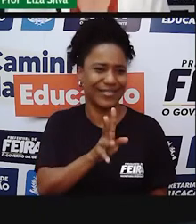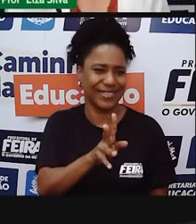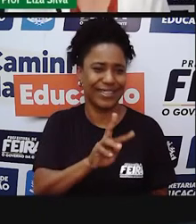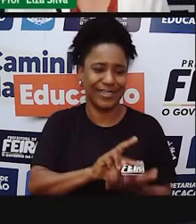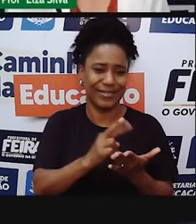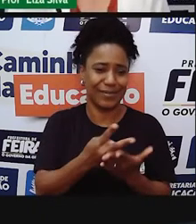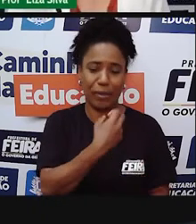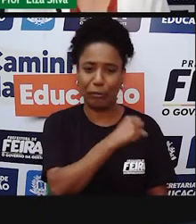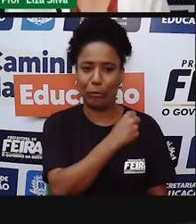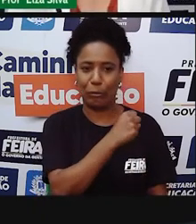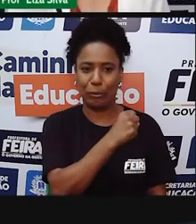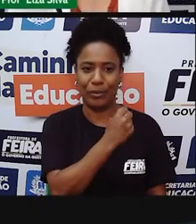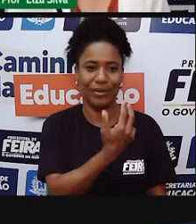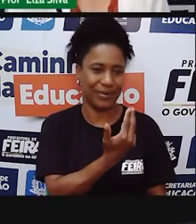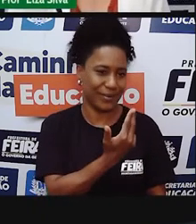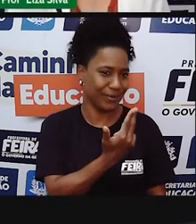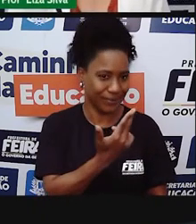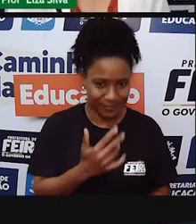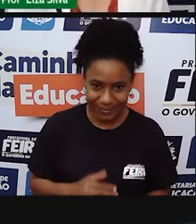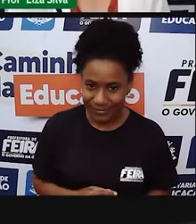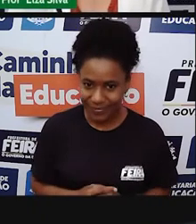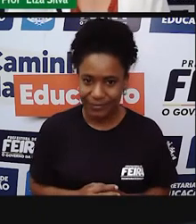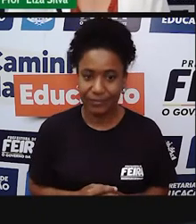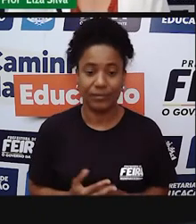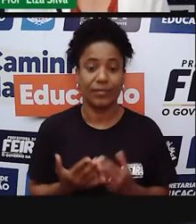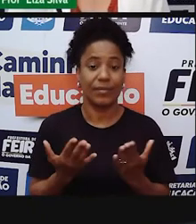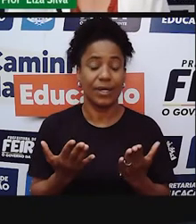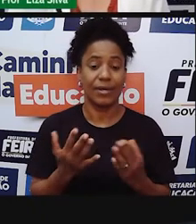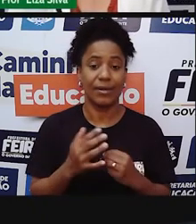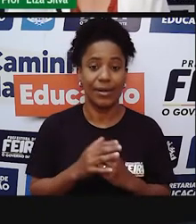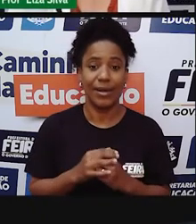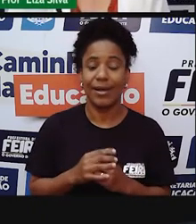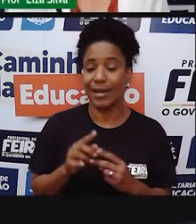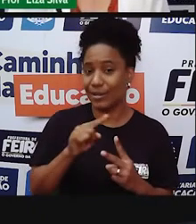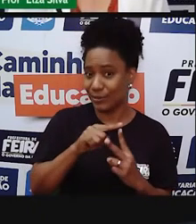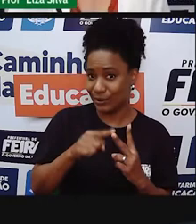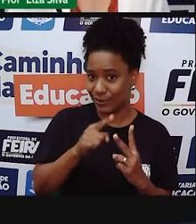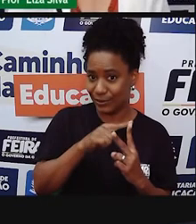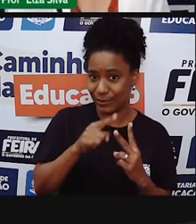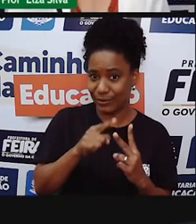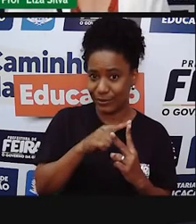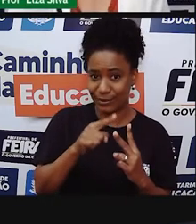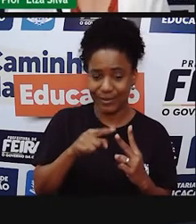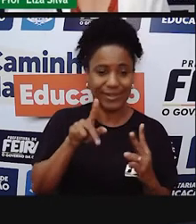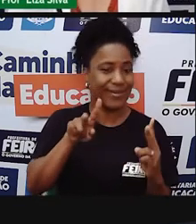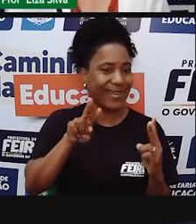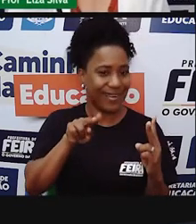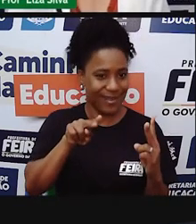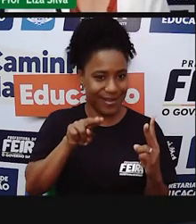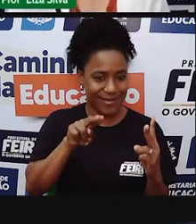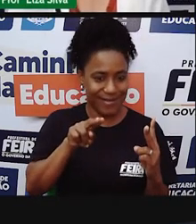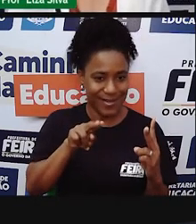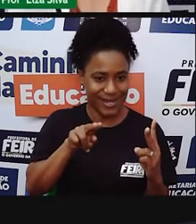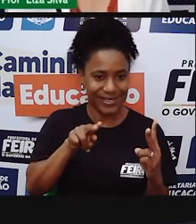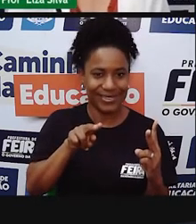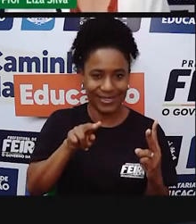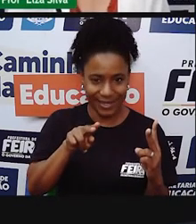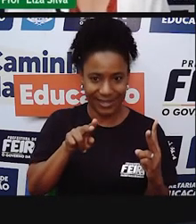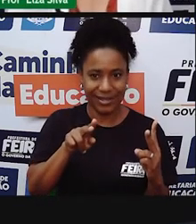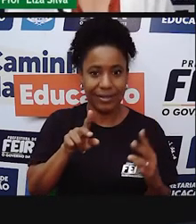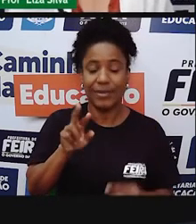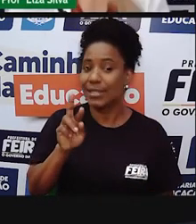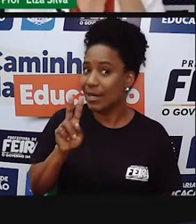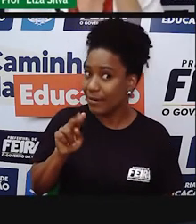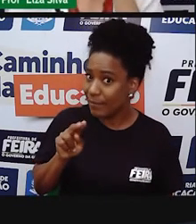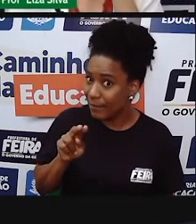ela tem mais duas irmãs, né? Two sisters. E elas são o quê do Homer? são irmãs também, só que irmãs de lei. Olha